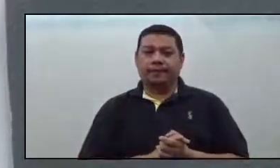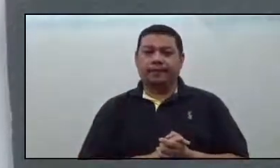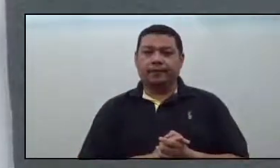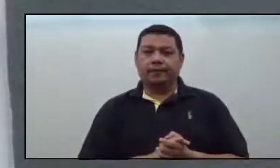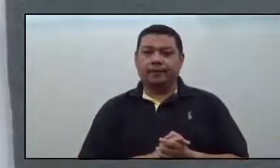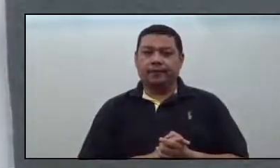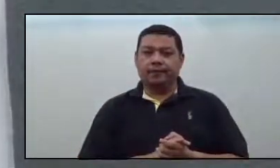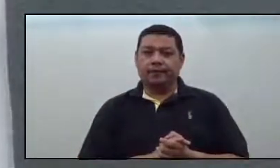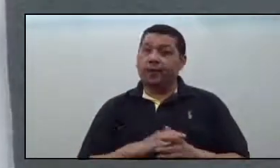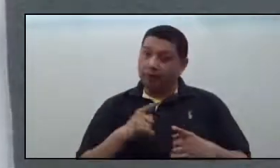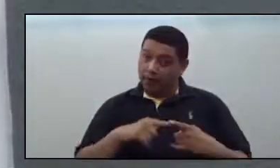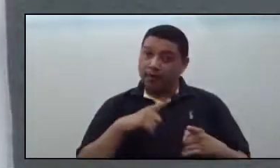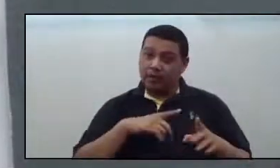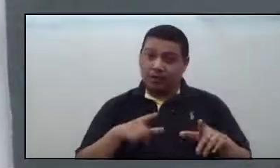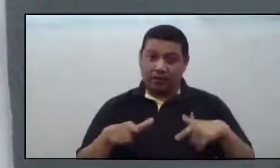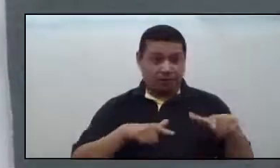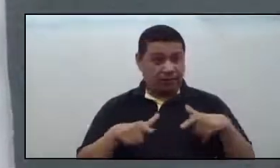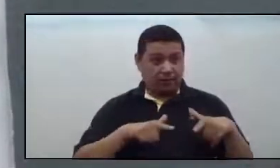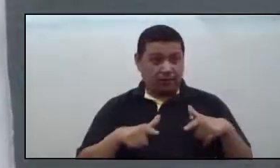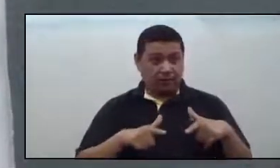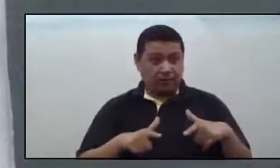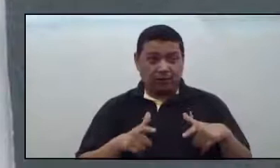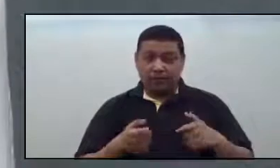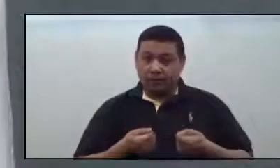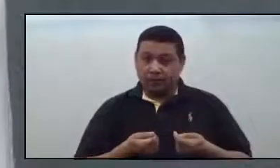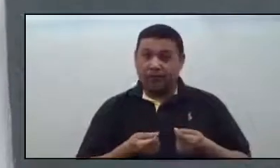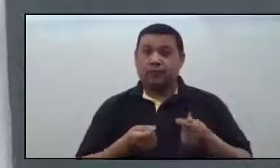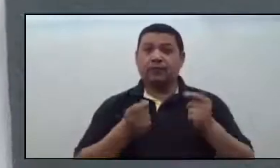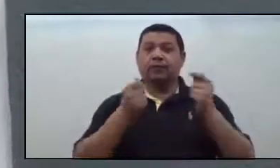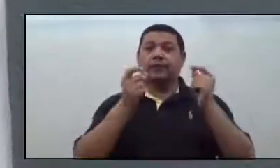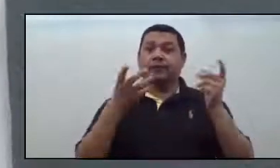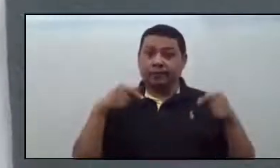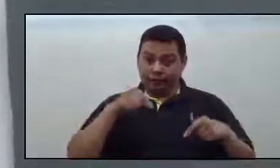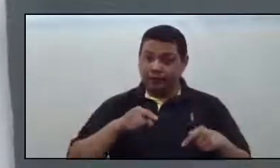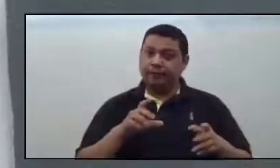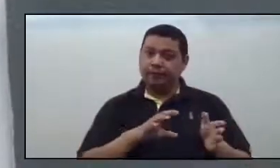gera emprego e renda aqui na nossa cidade.